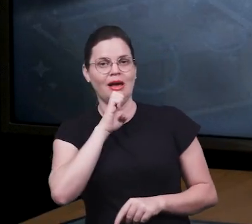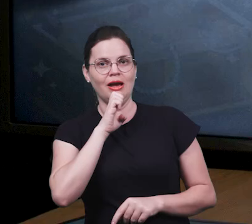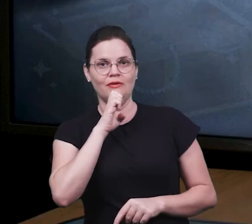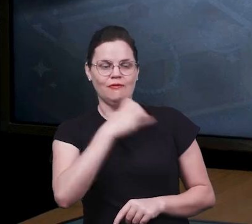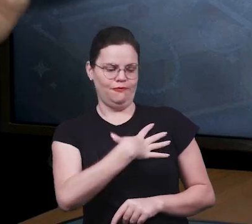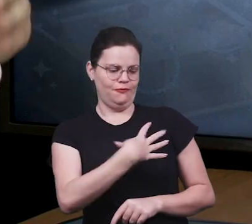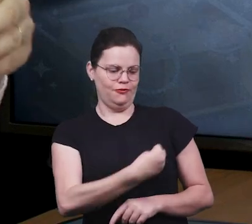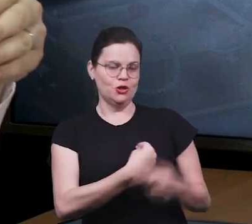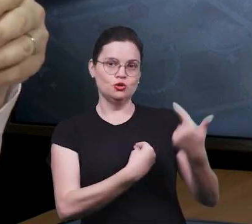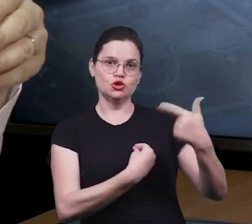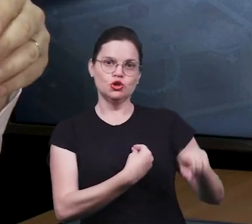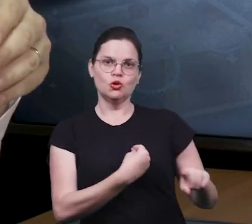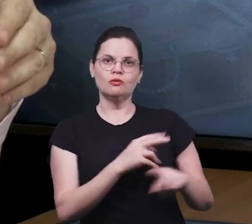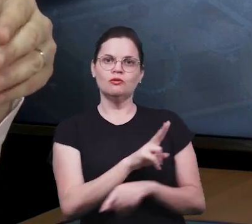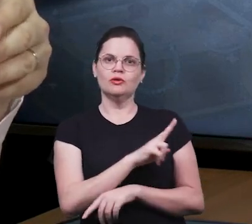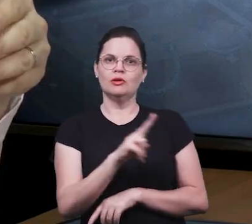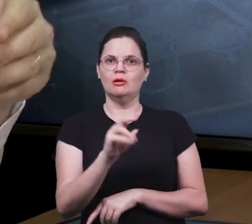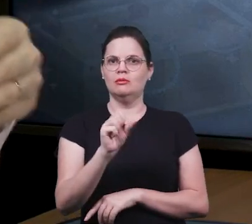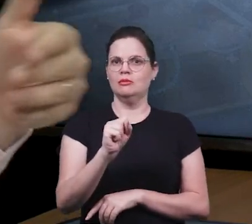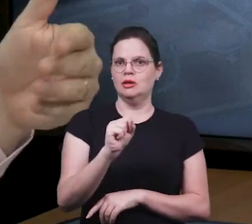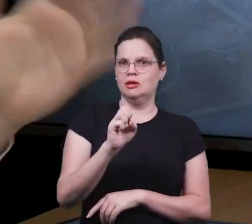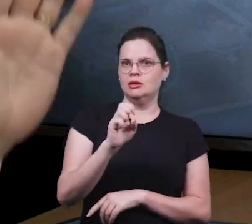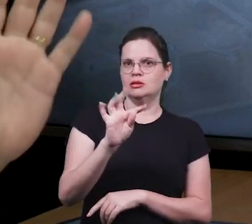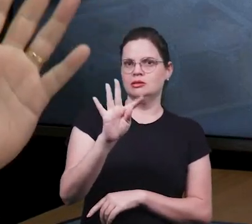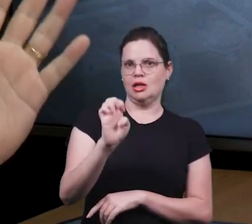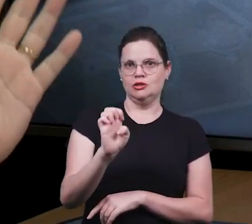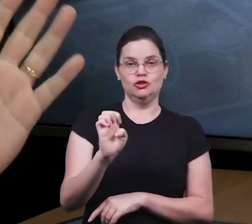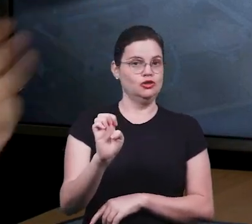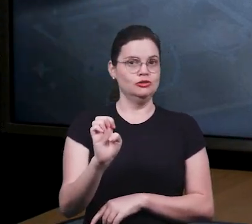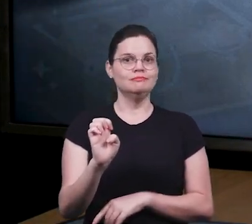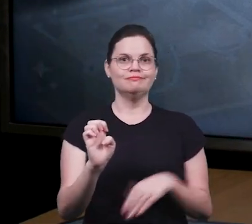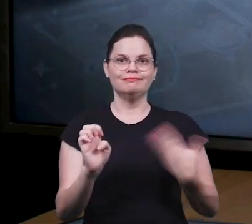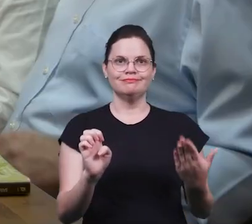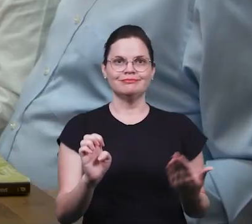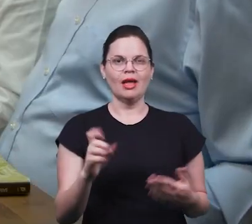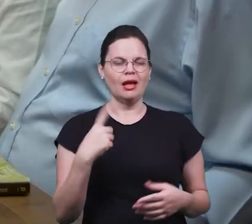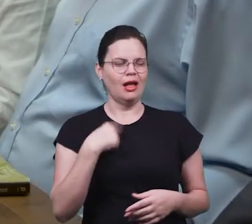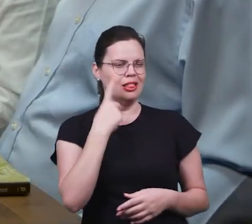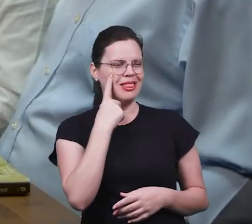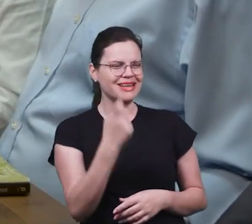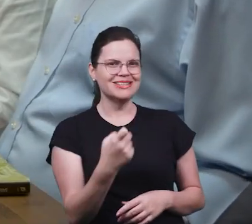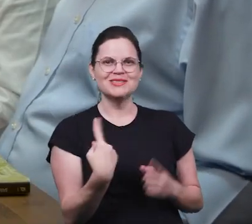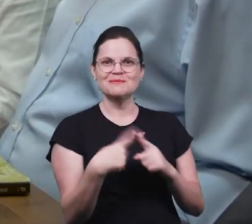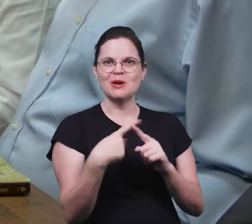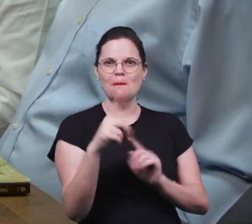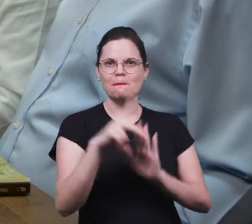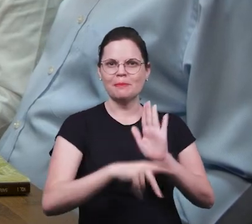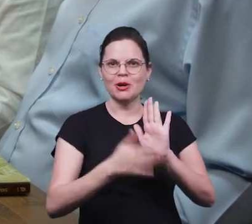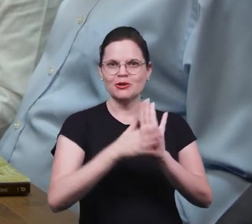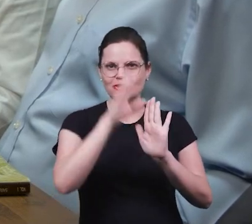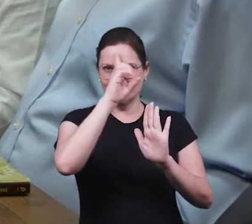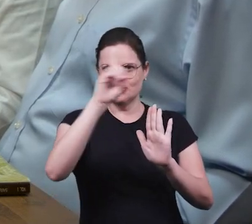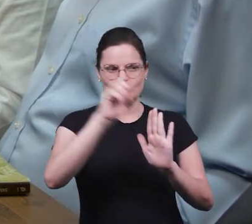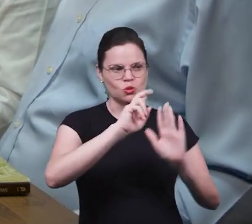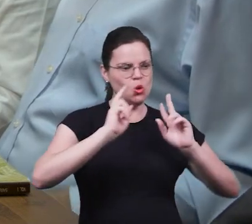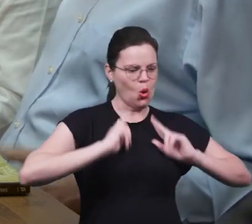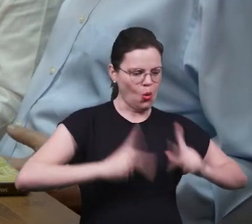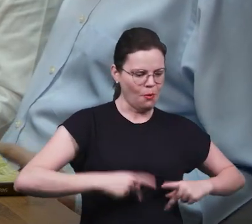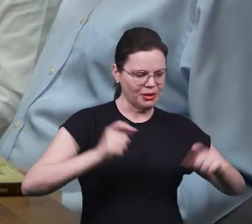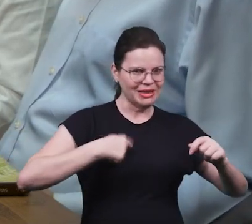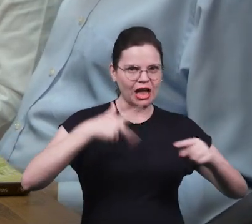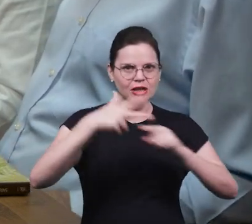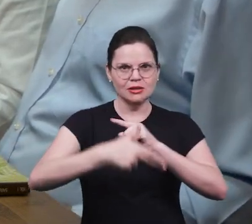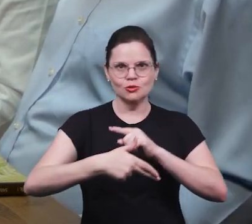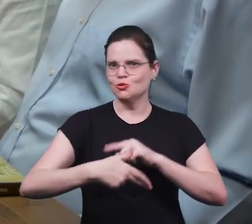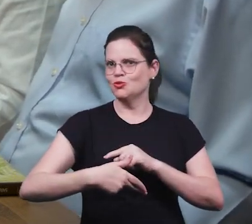Porque o projeto de Deus não pode ser interrompido pelo homem, né? E a gente vê que quando